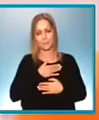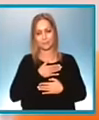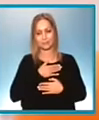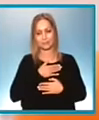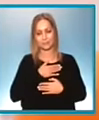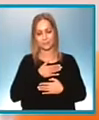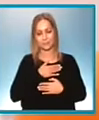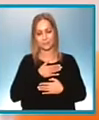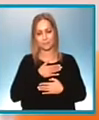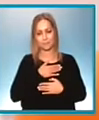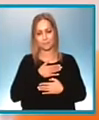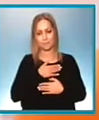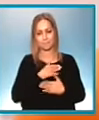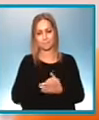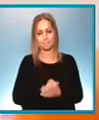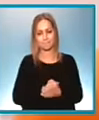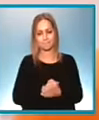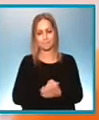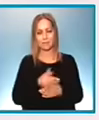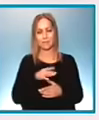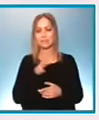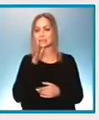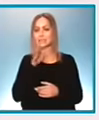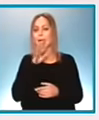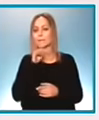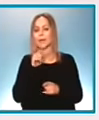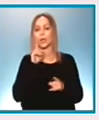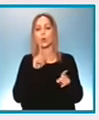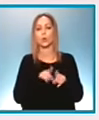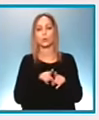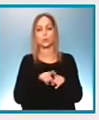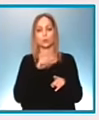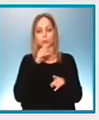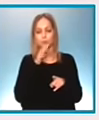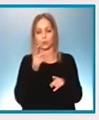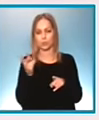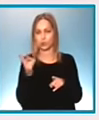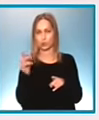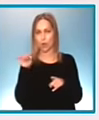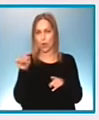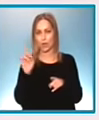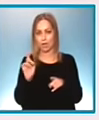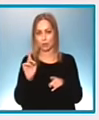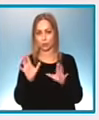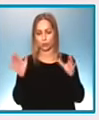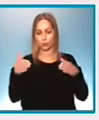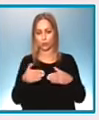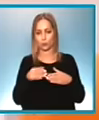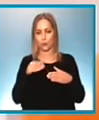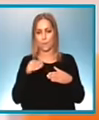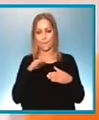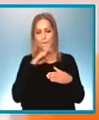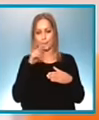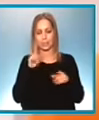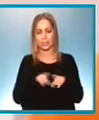É verdade. E o que é que diria a mãe e o irmão? Imagina, porque eles não estavam ali. O meu